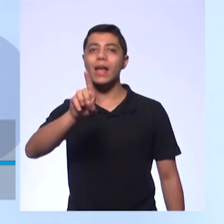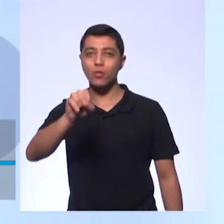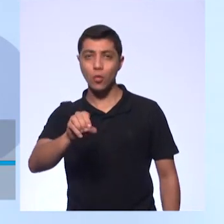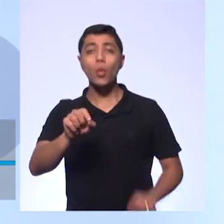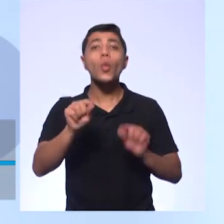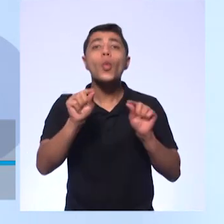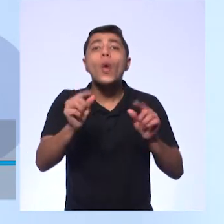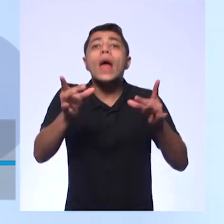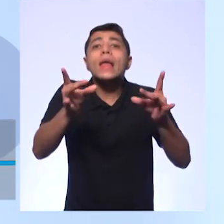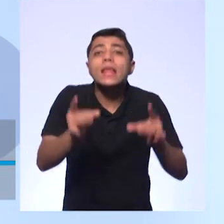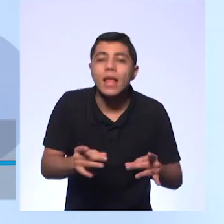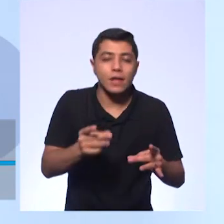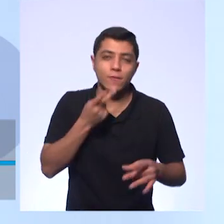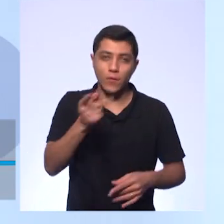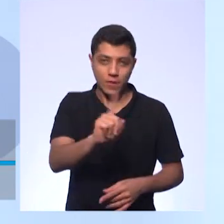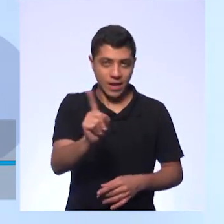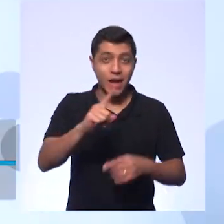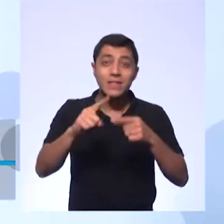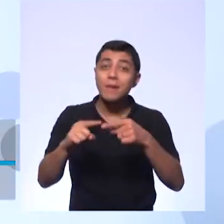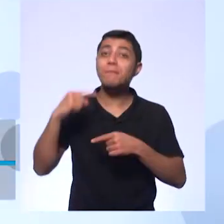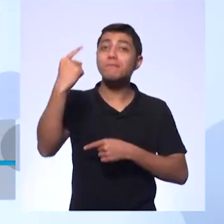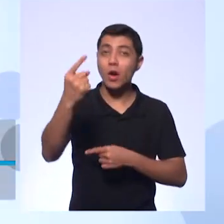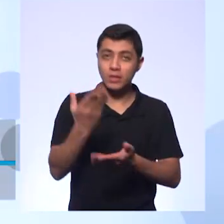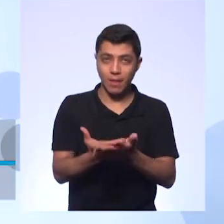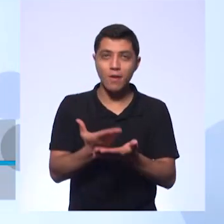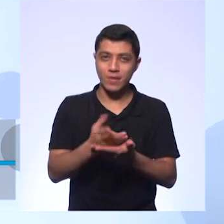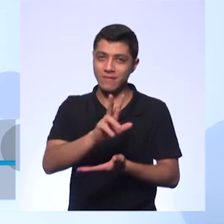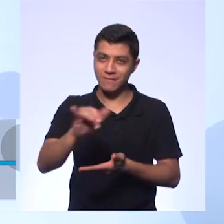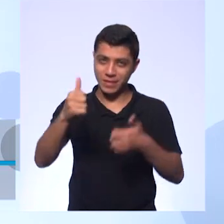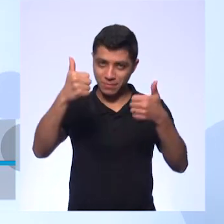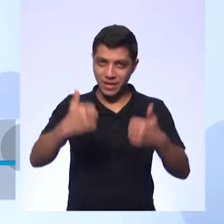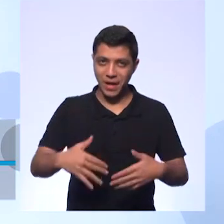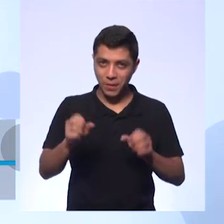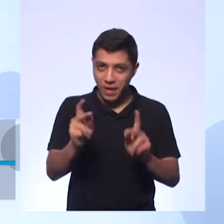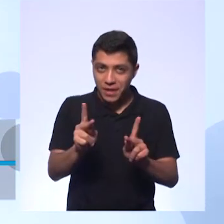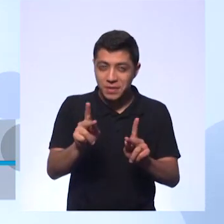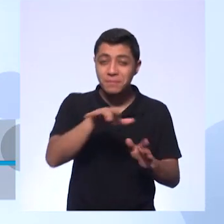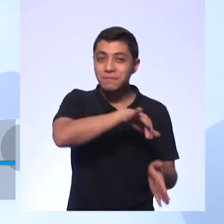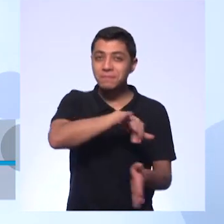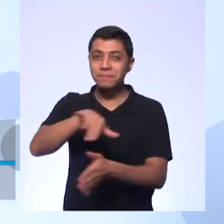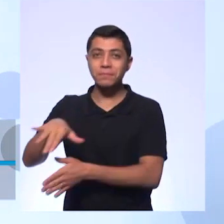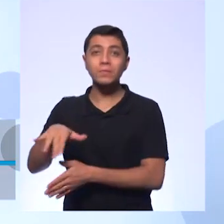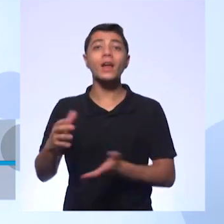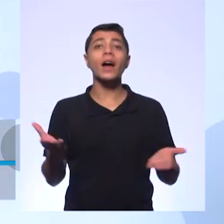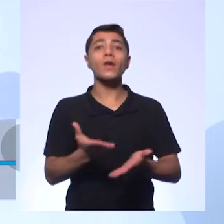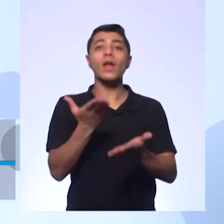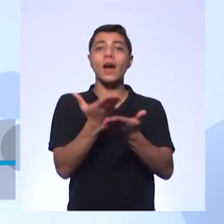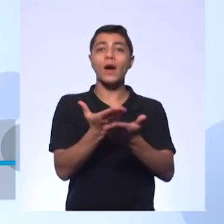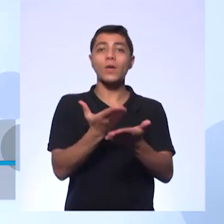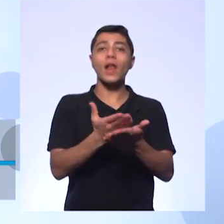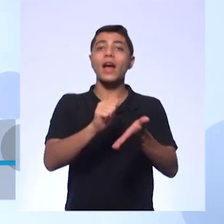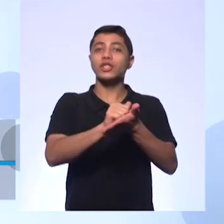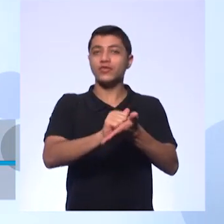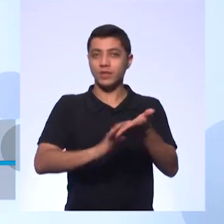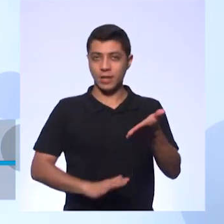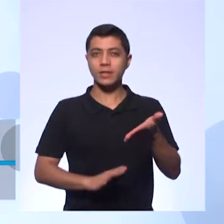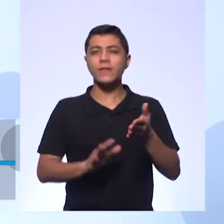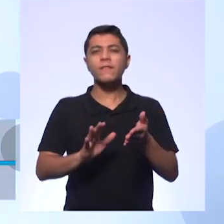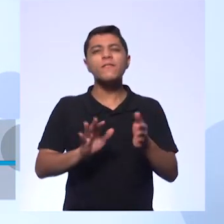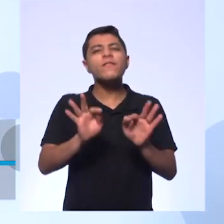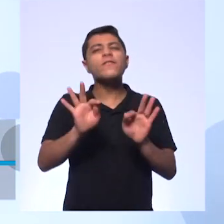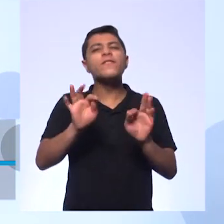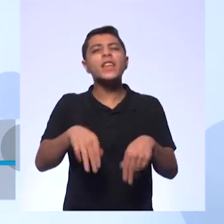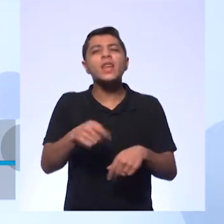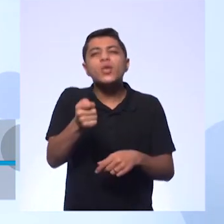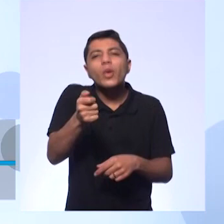também. Certo? Vamos caminhar aí para as atividades finais da nossa aula e eu vou trazer para vocês um exercício